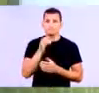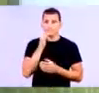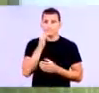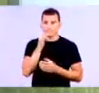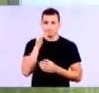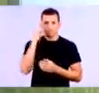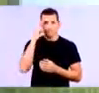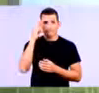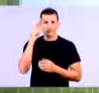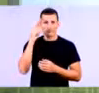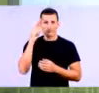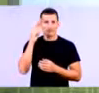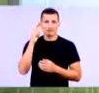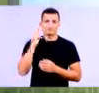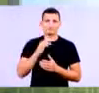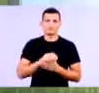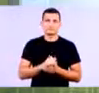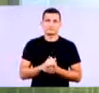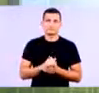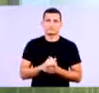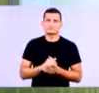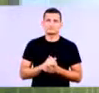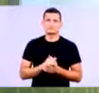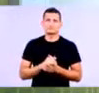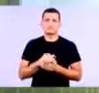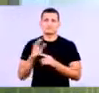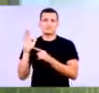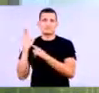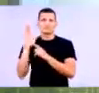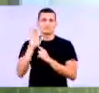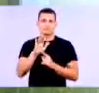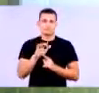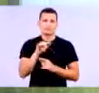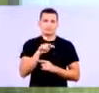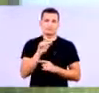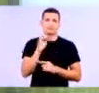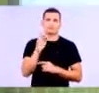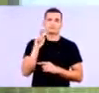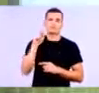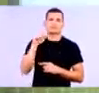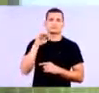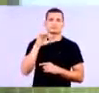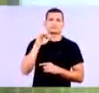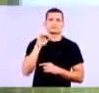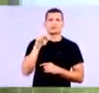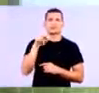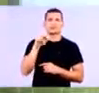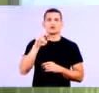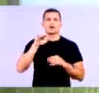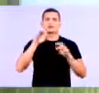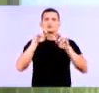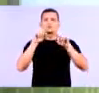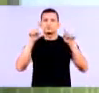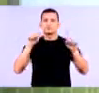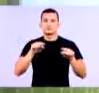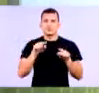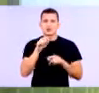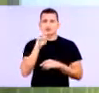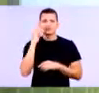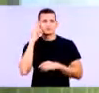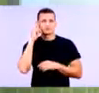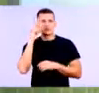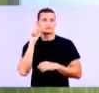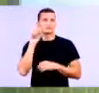chefe, né, ele se colocar em favor desse funcionário, passando por cima daquele chefe imediato, o que vai acontecer?